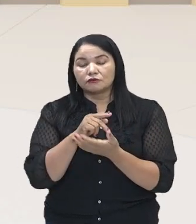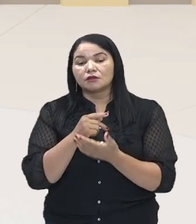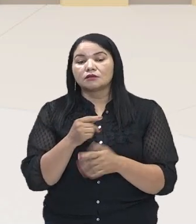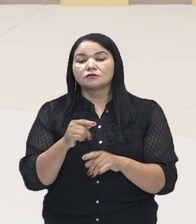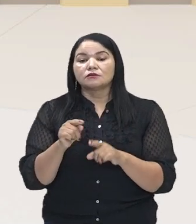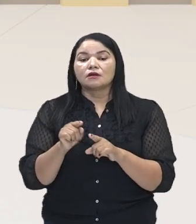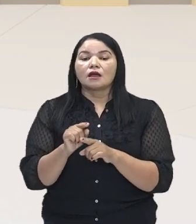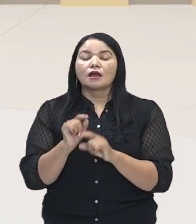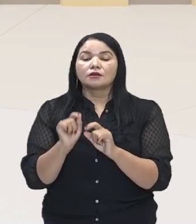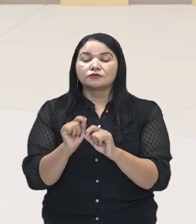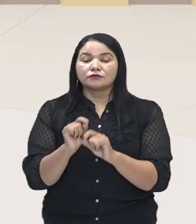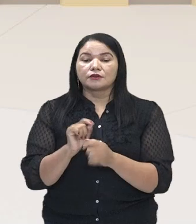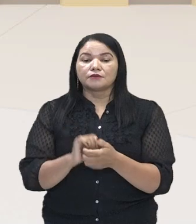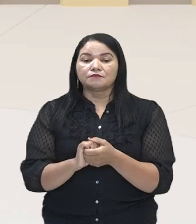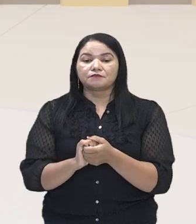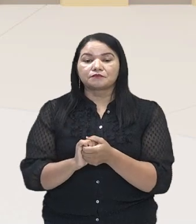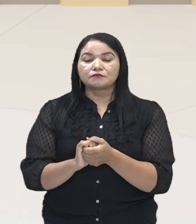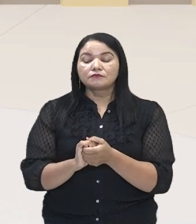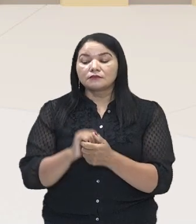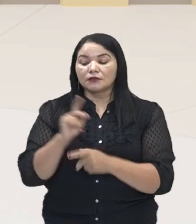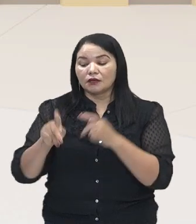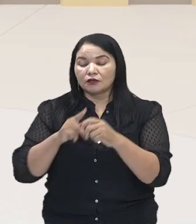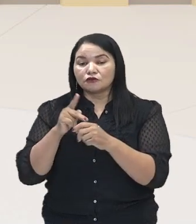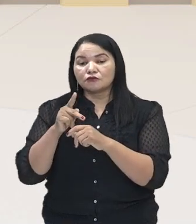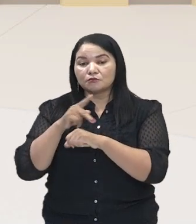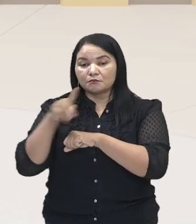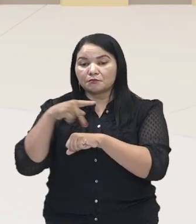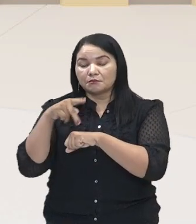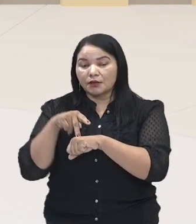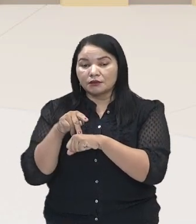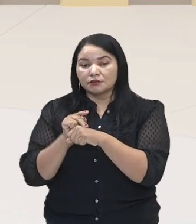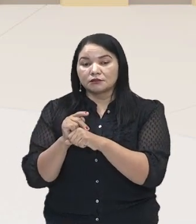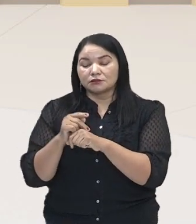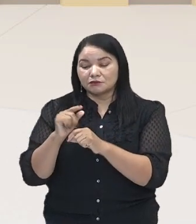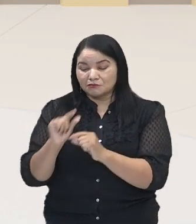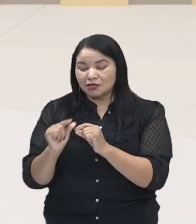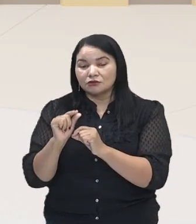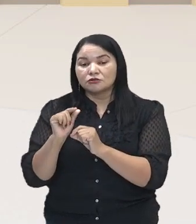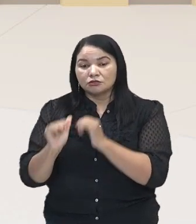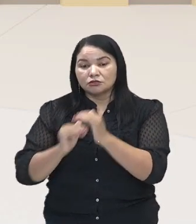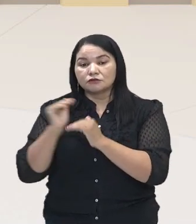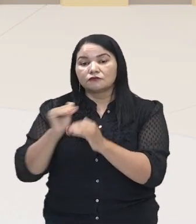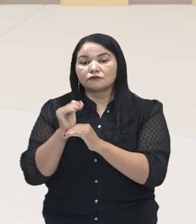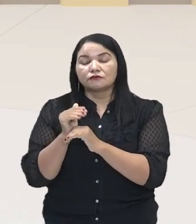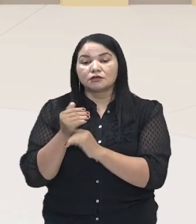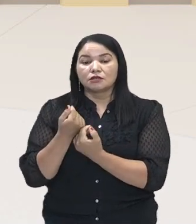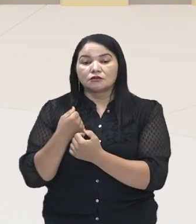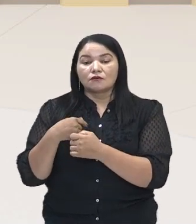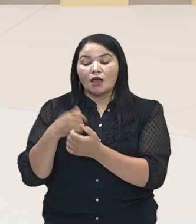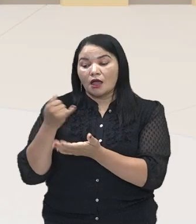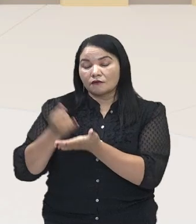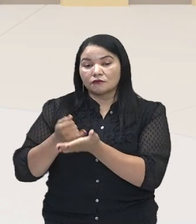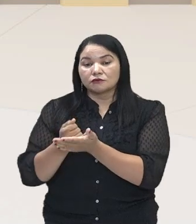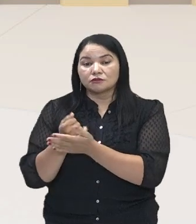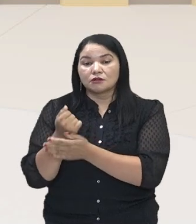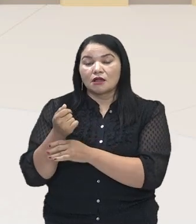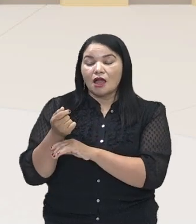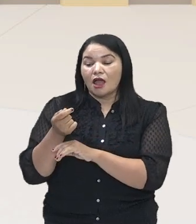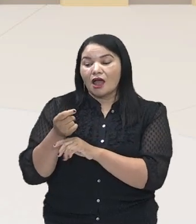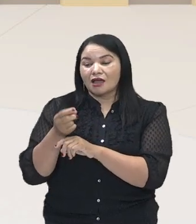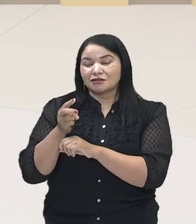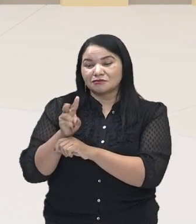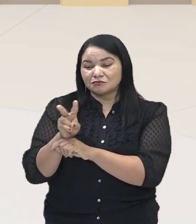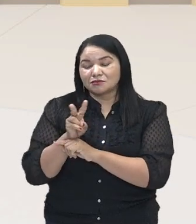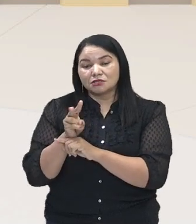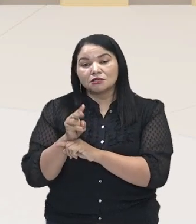desenvolvimento precisam ter uma taxa maior em questão de segurança. Então aqui, o que a gente está tendo é um sistema multilateral de